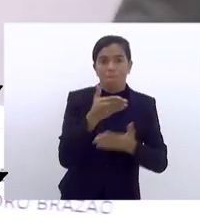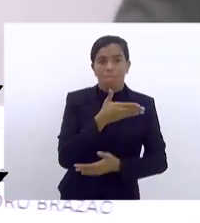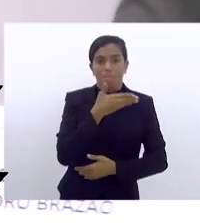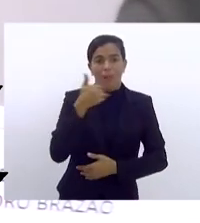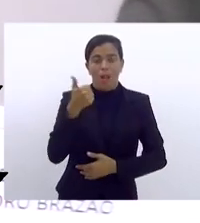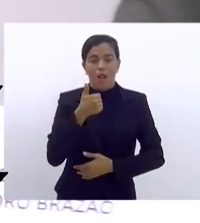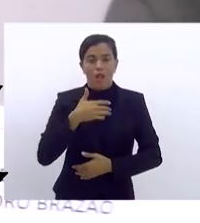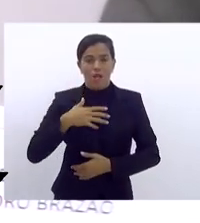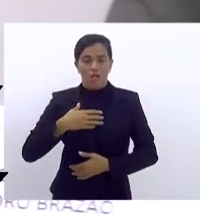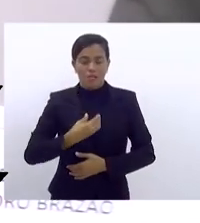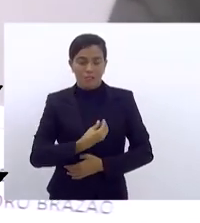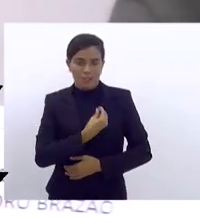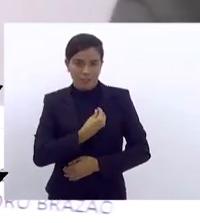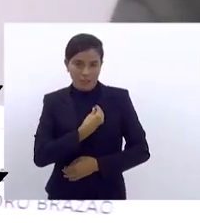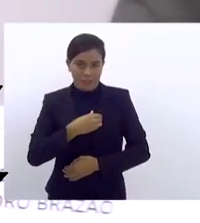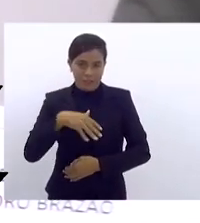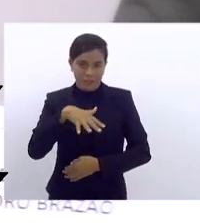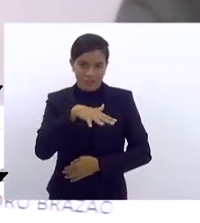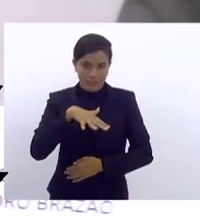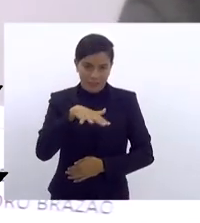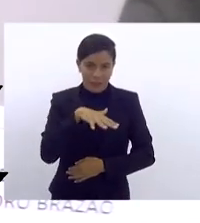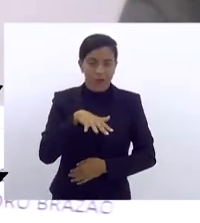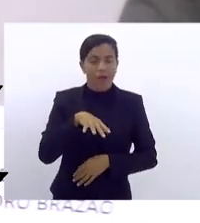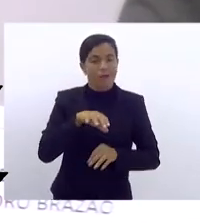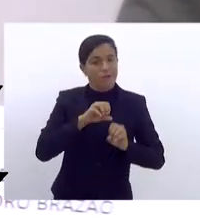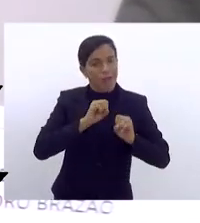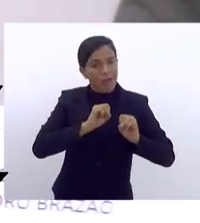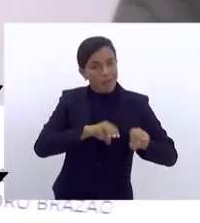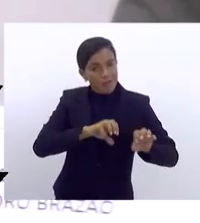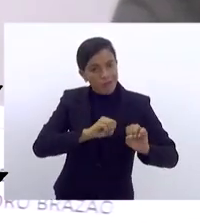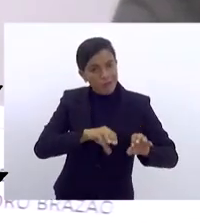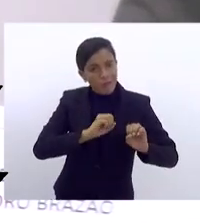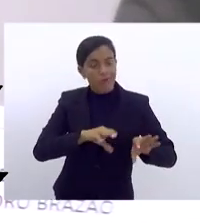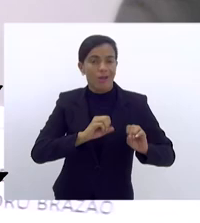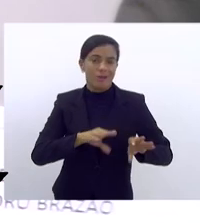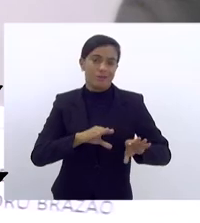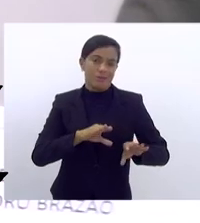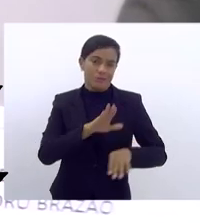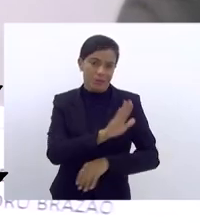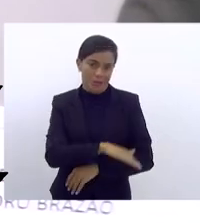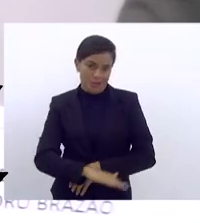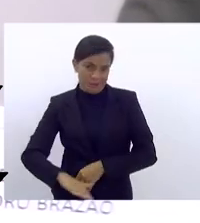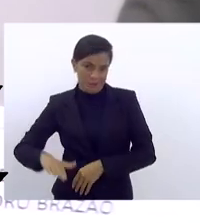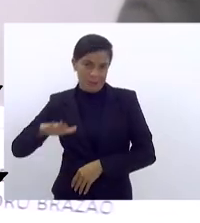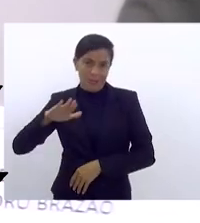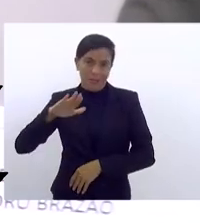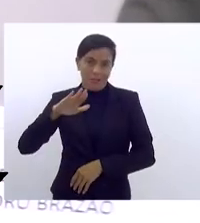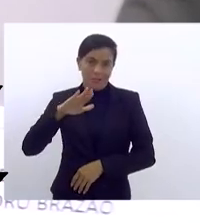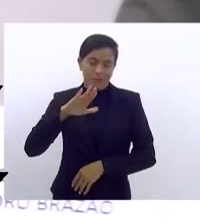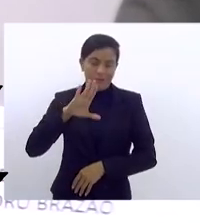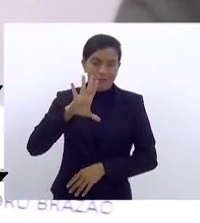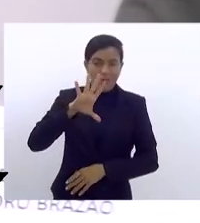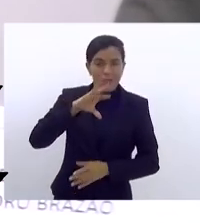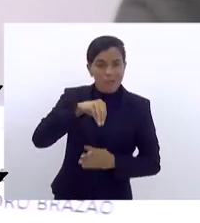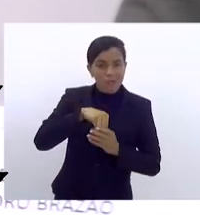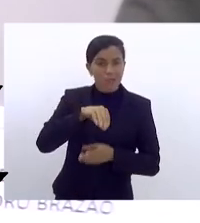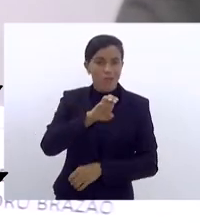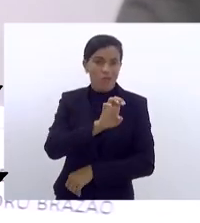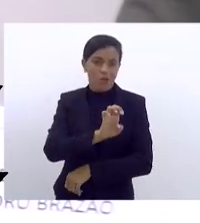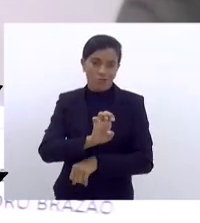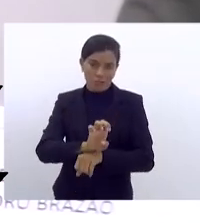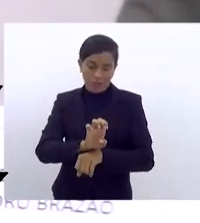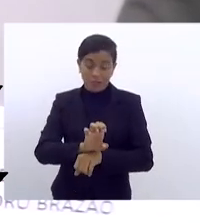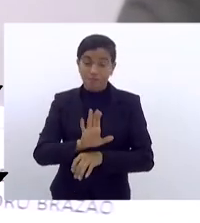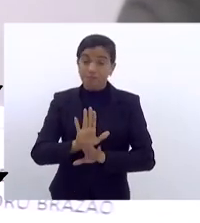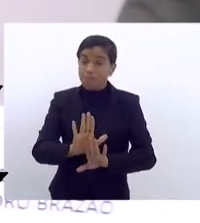a a educação das nossas crianças no nosso estado me